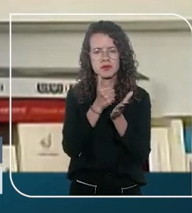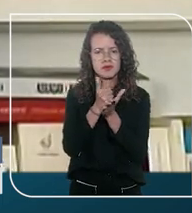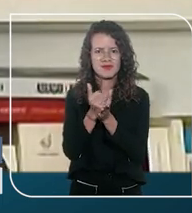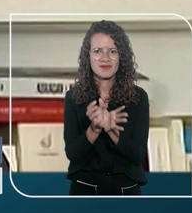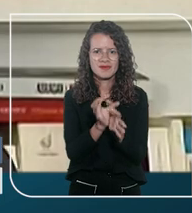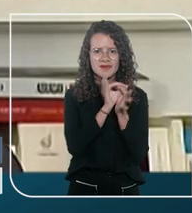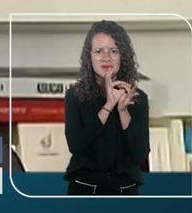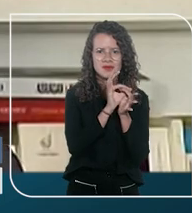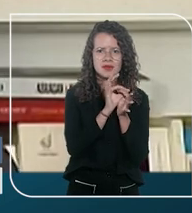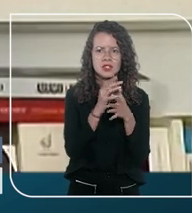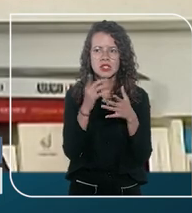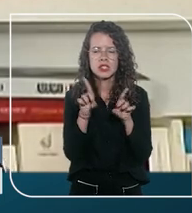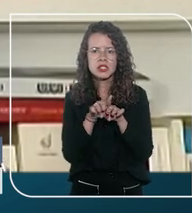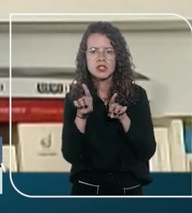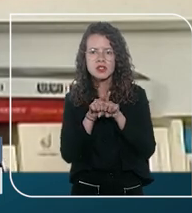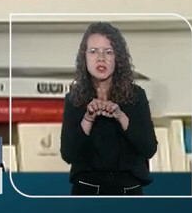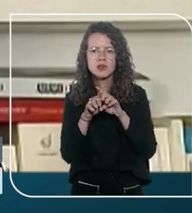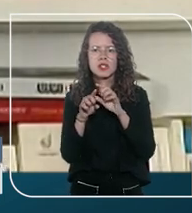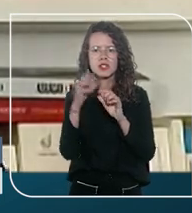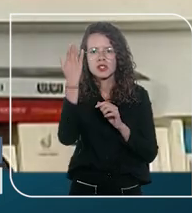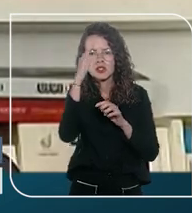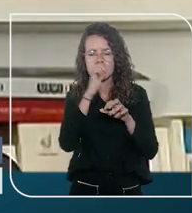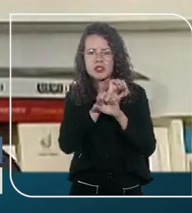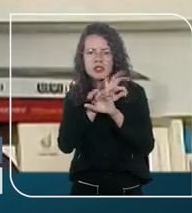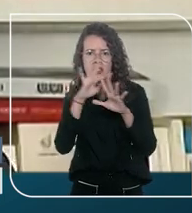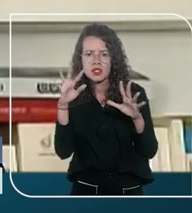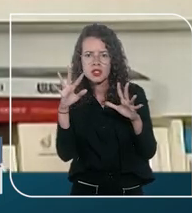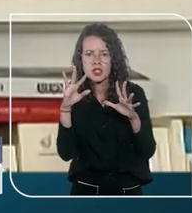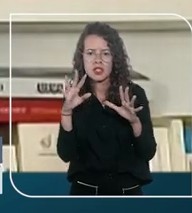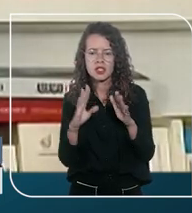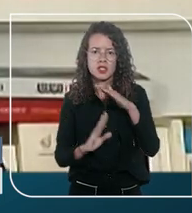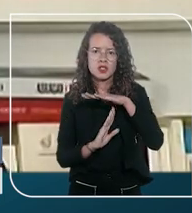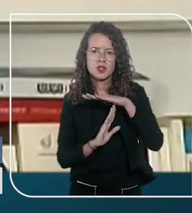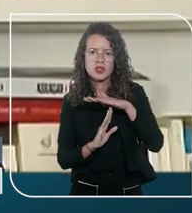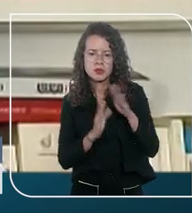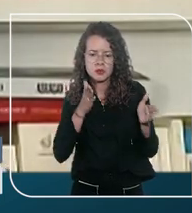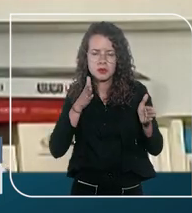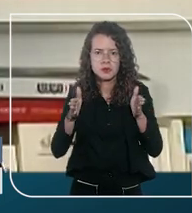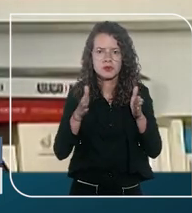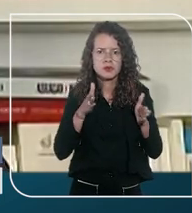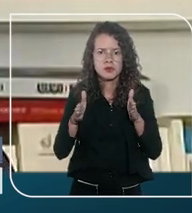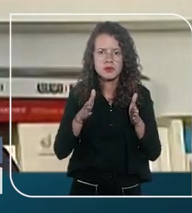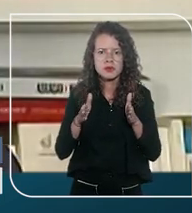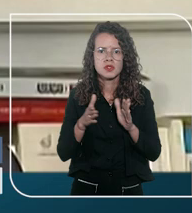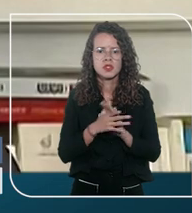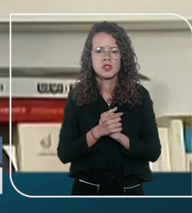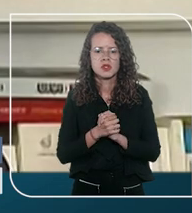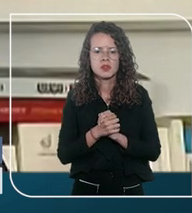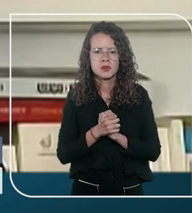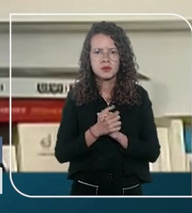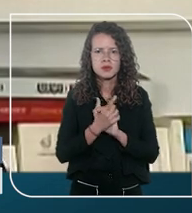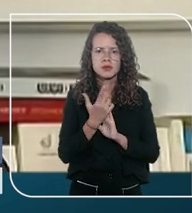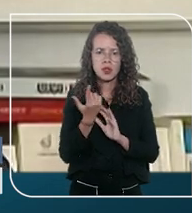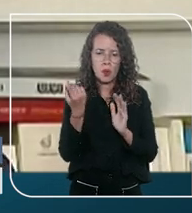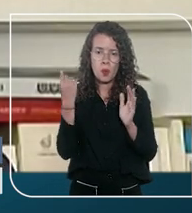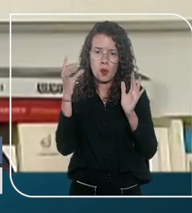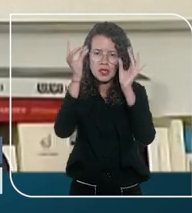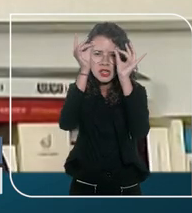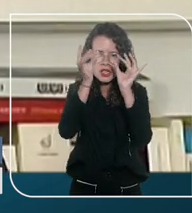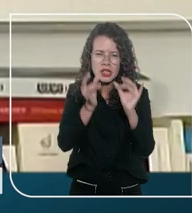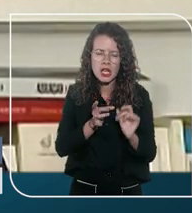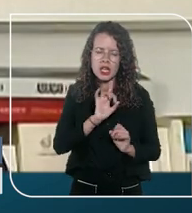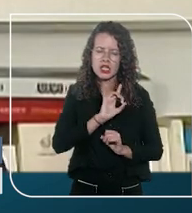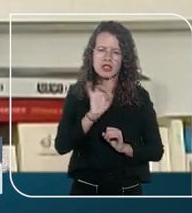vinculada, de cognição estrita, restrita, perdão, né? Ou seja, não é de cognição